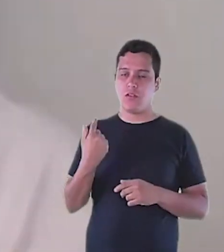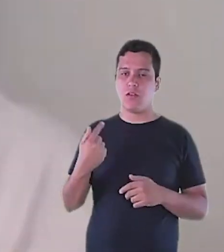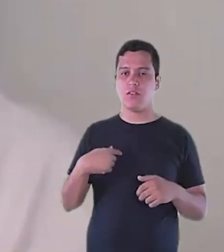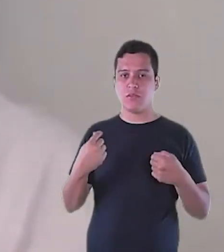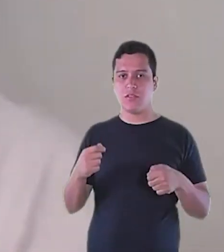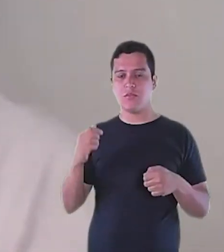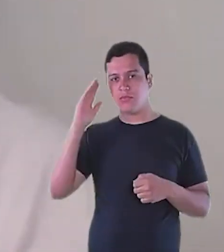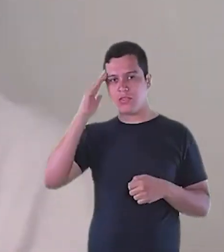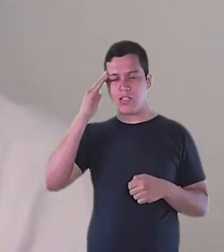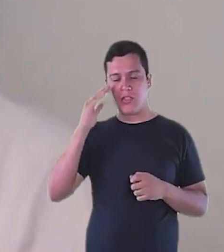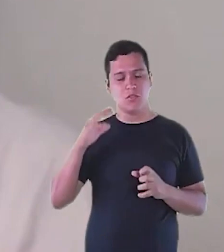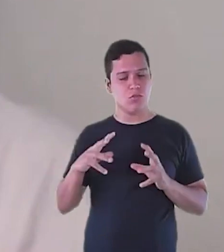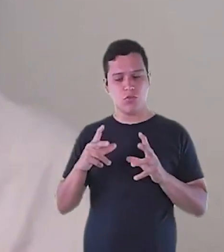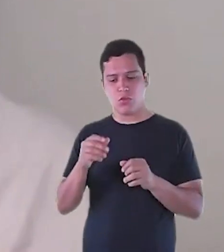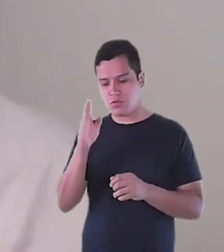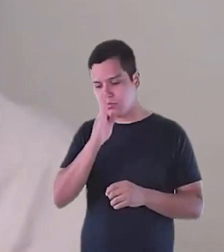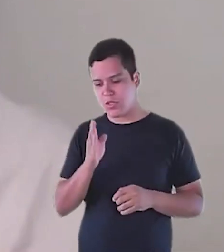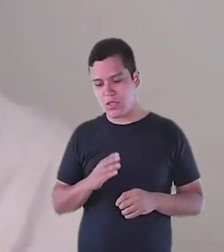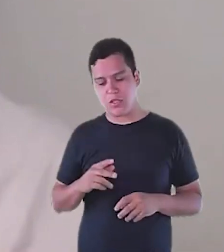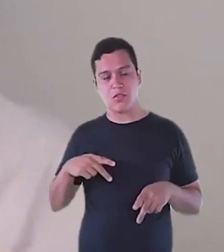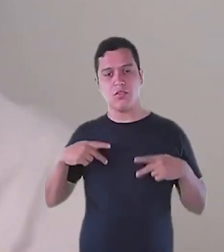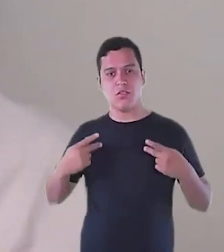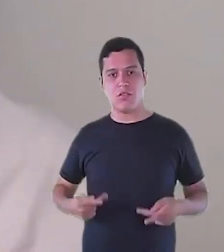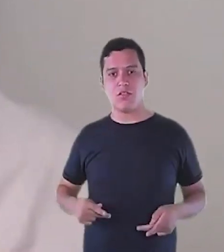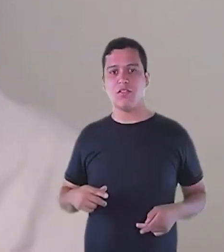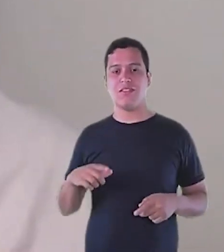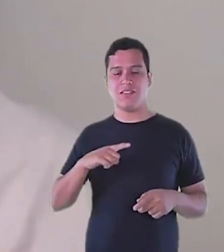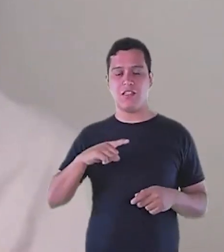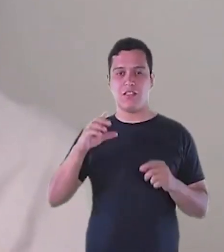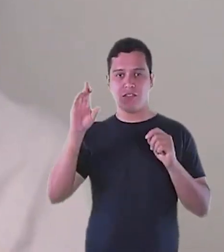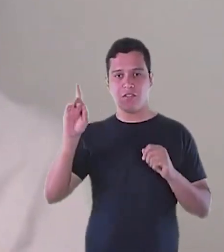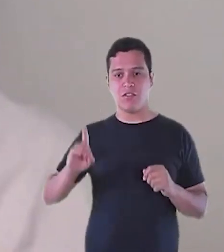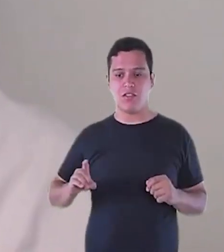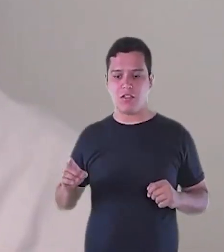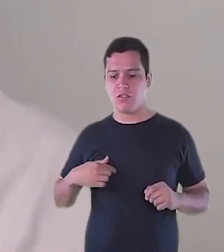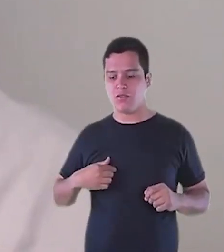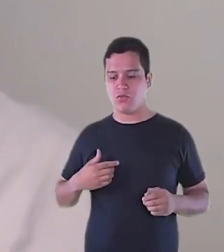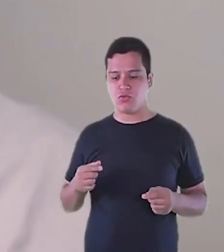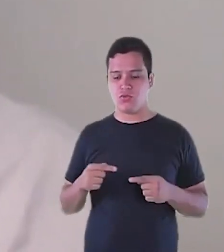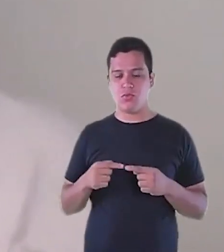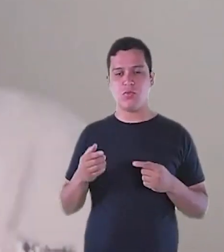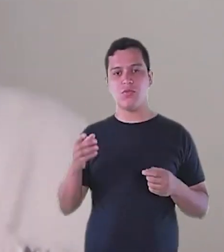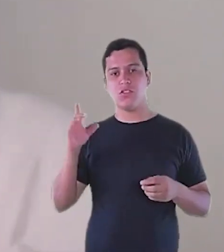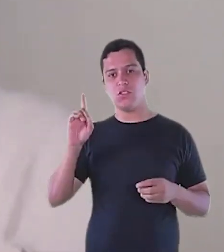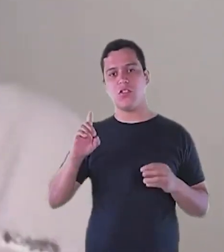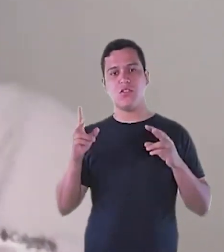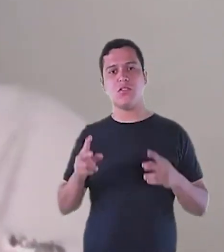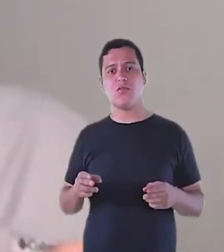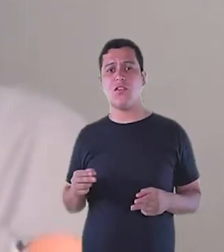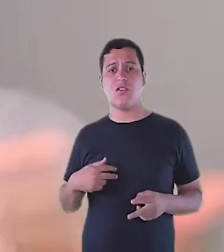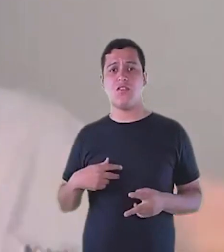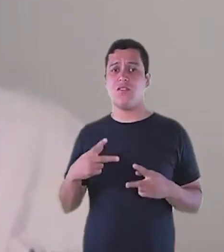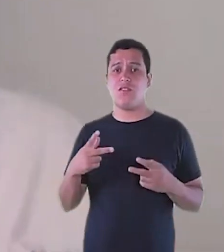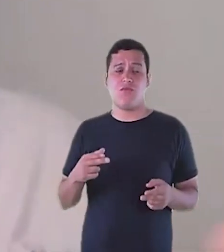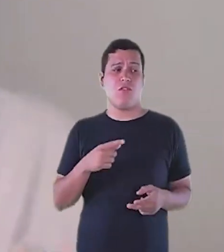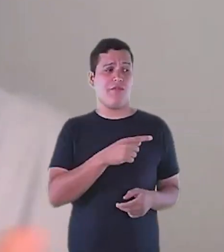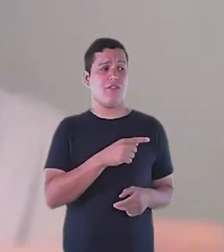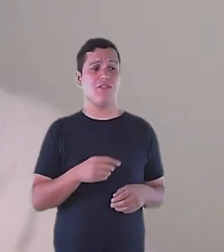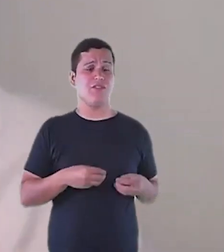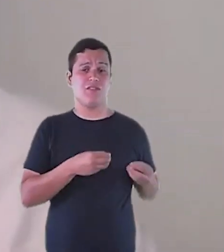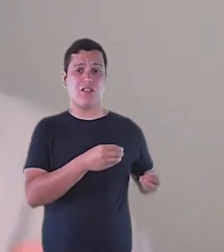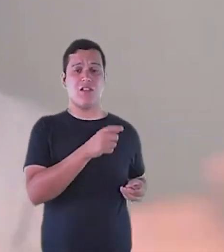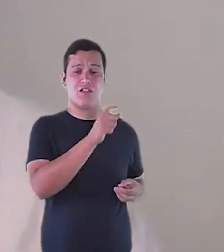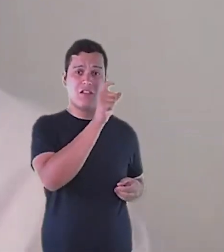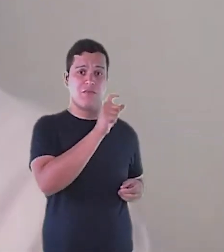somos seres humanos que merecem o mesmo tratamento, o mesmo respeito, como nós damos aos nossos semelhantes de pele igual, de